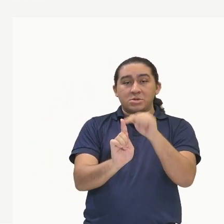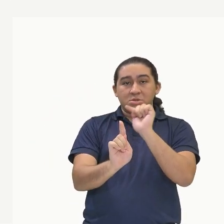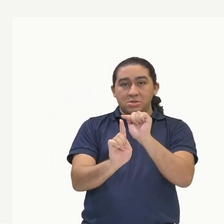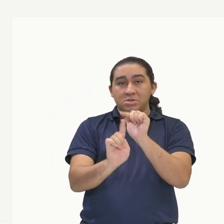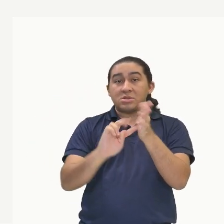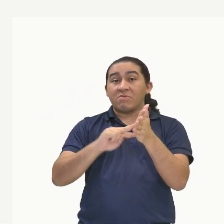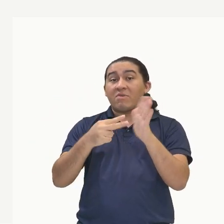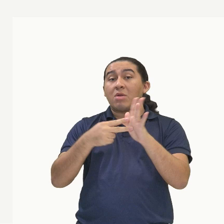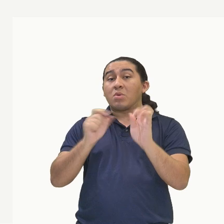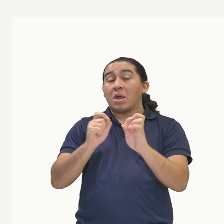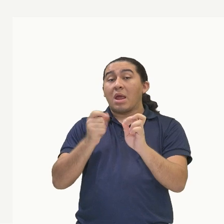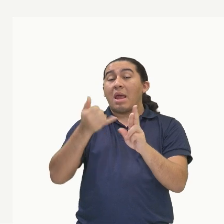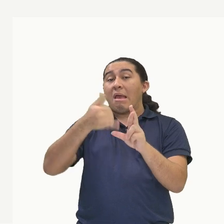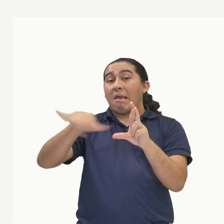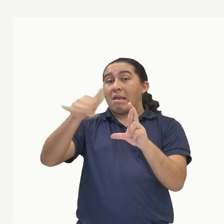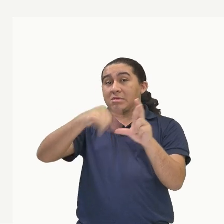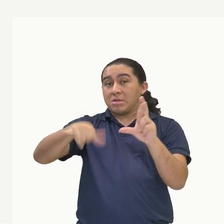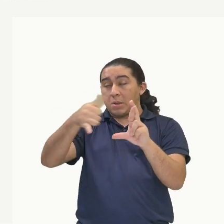o quê?